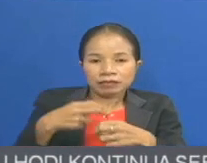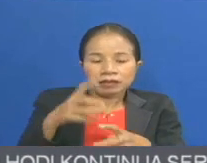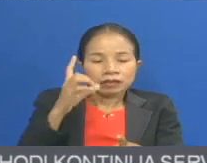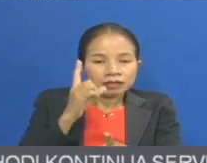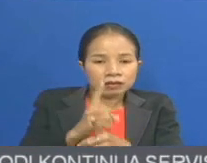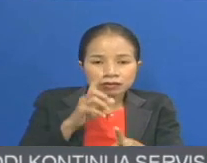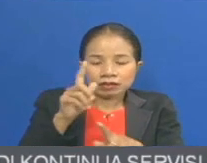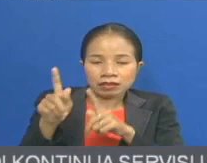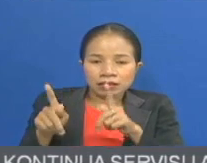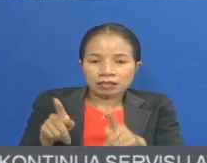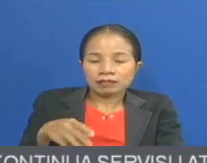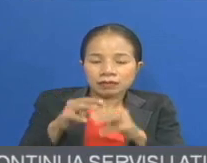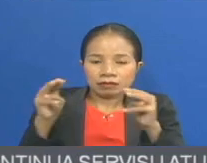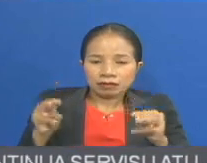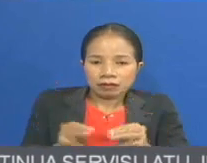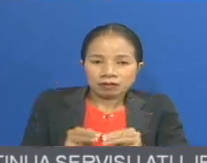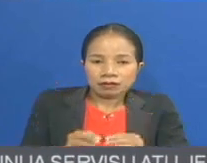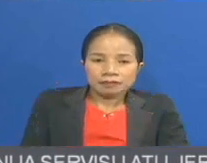os clientes e a base.